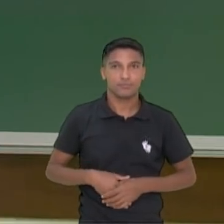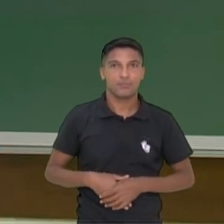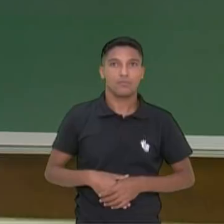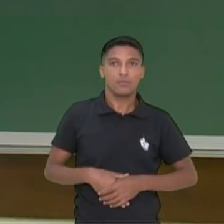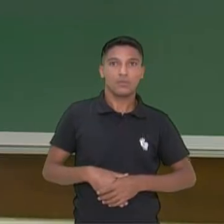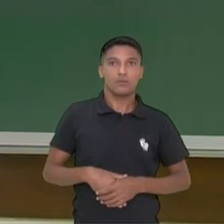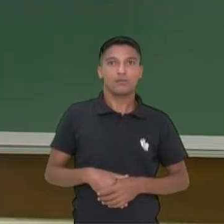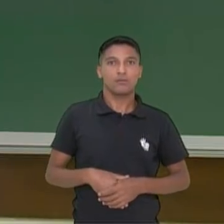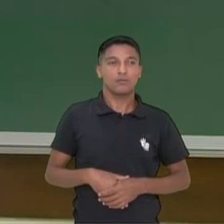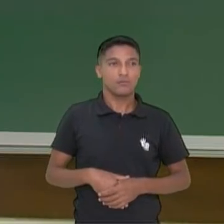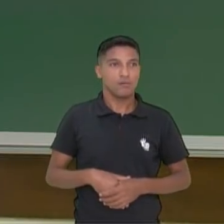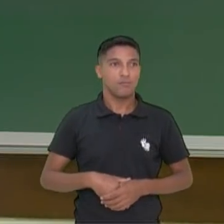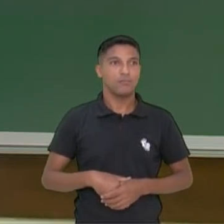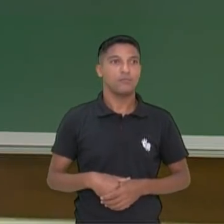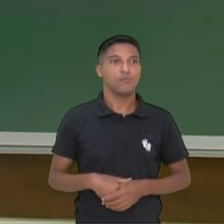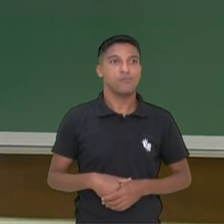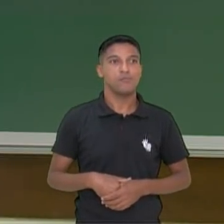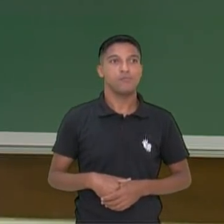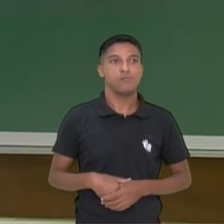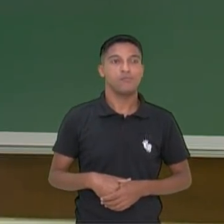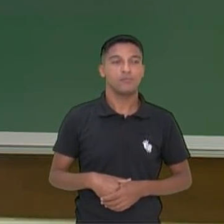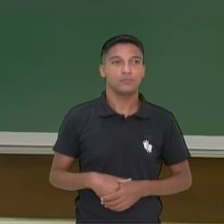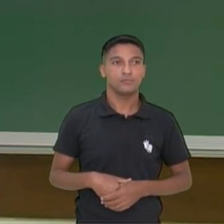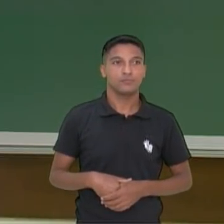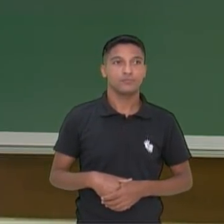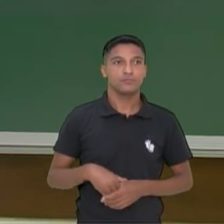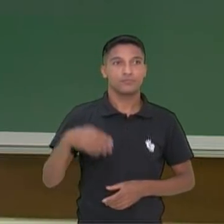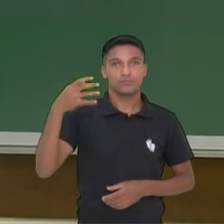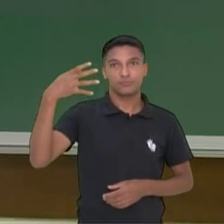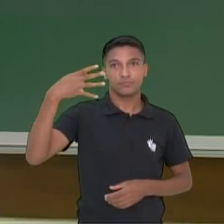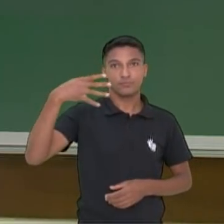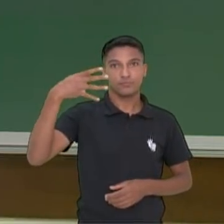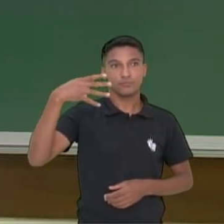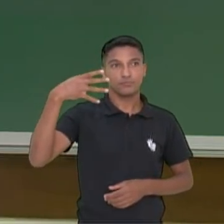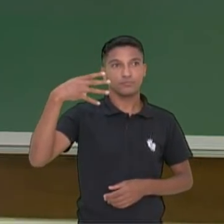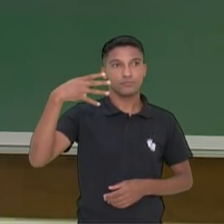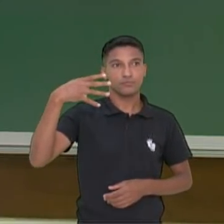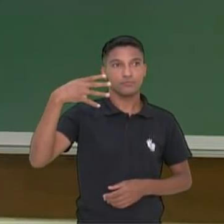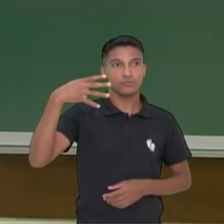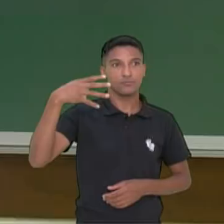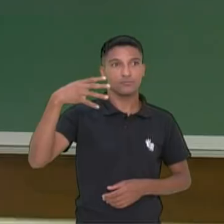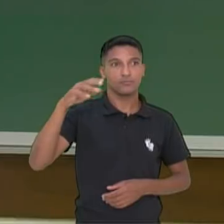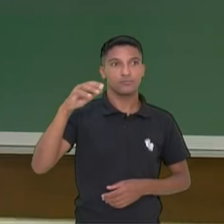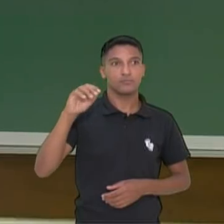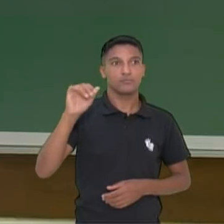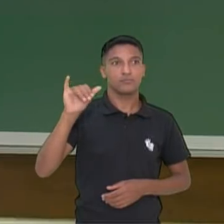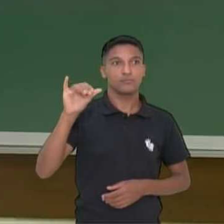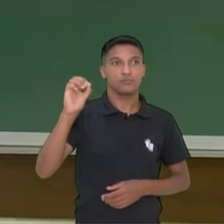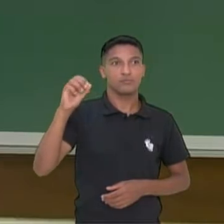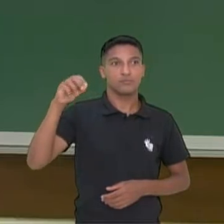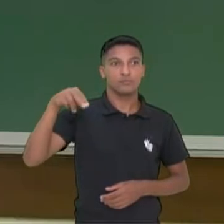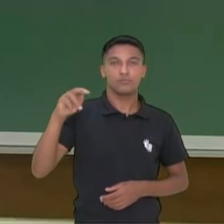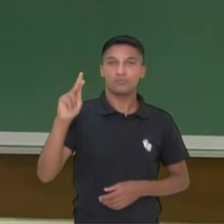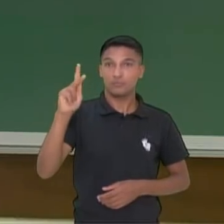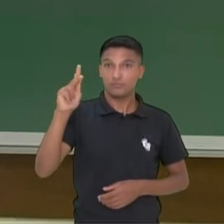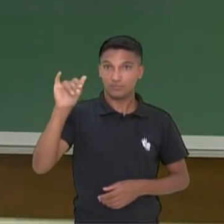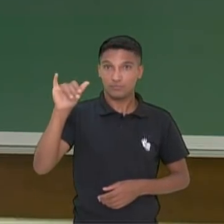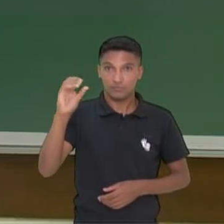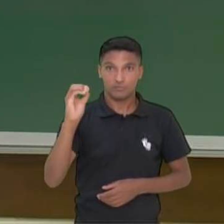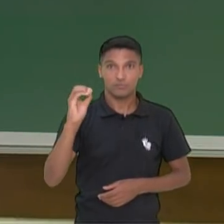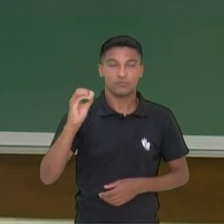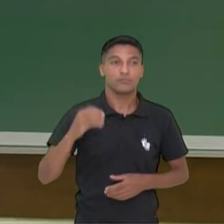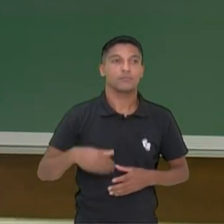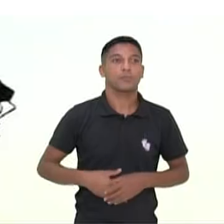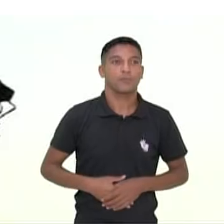fica imobilizado. O Tonkyo, não, desculpe, Yonkyo, então T é um